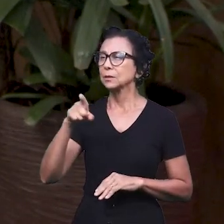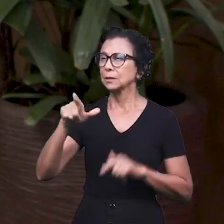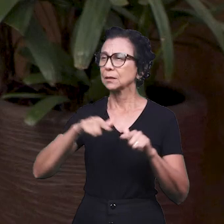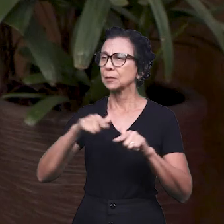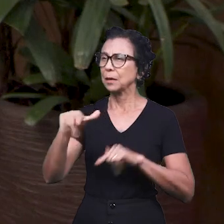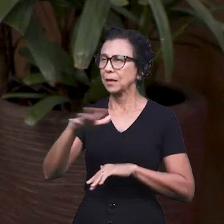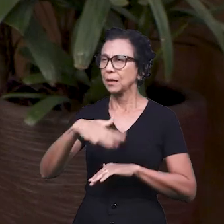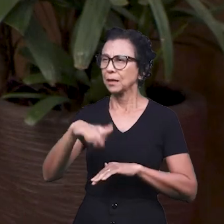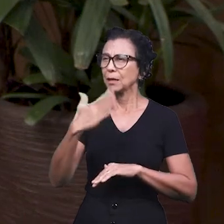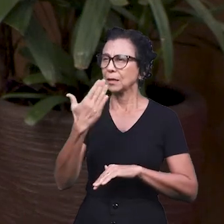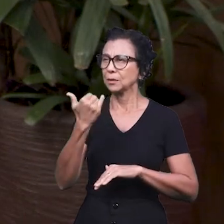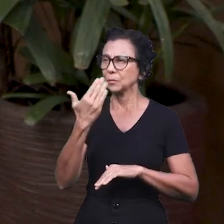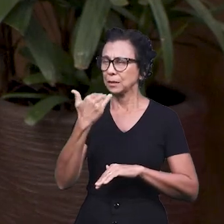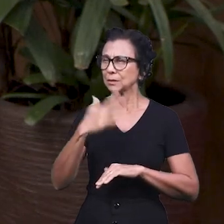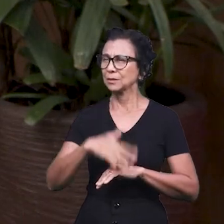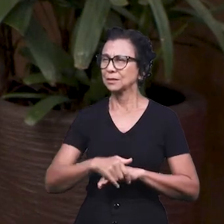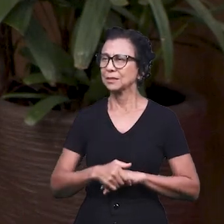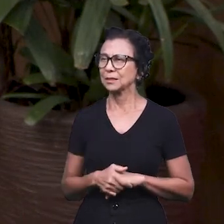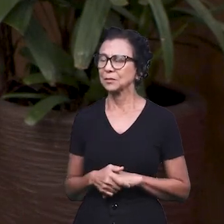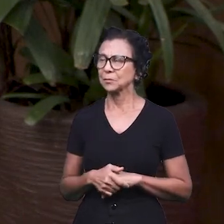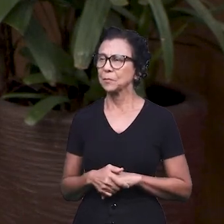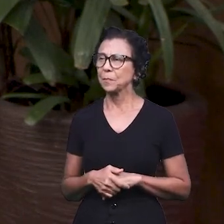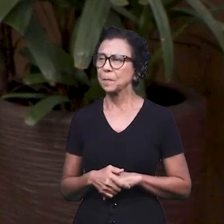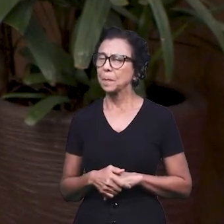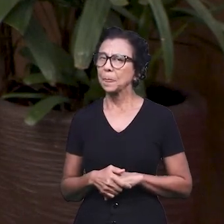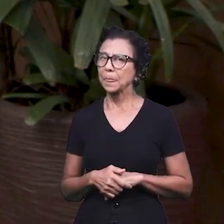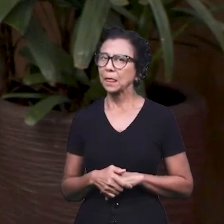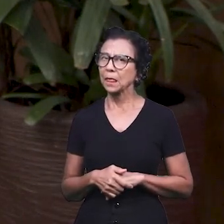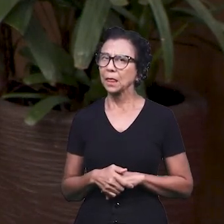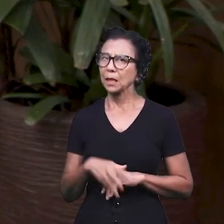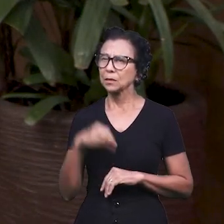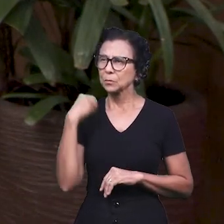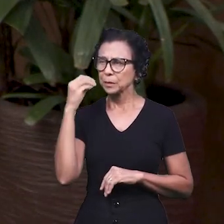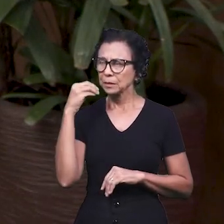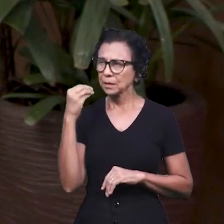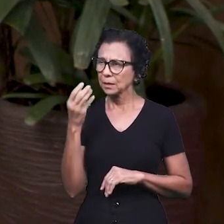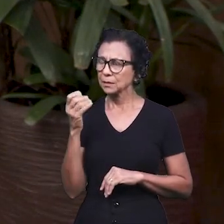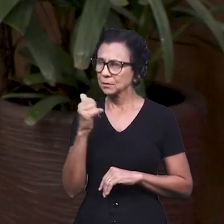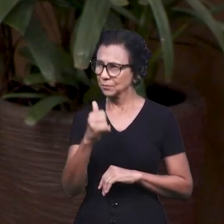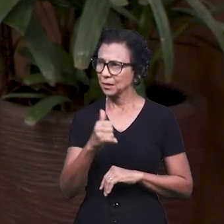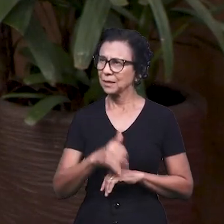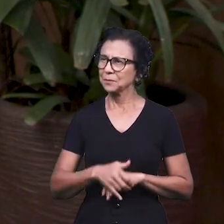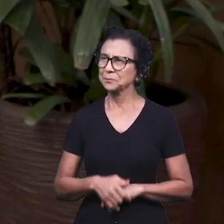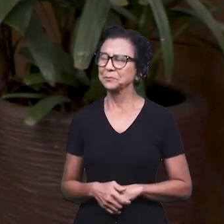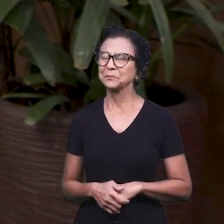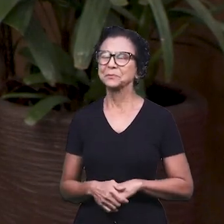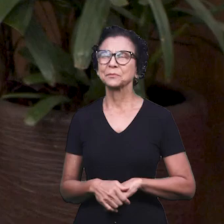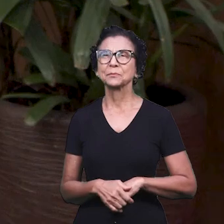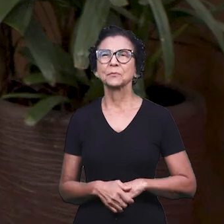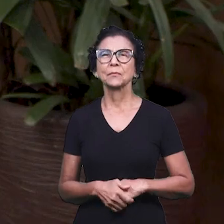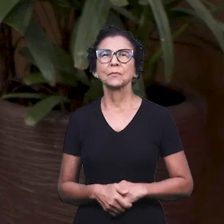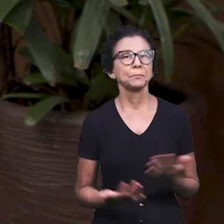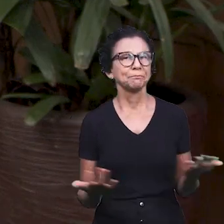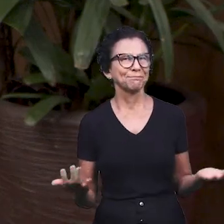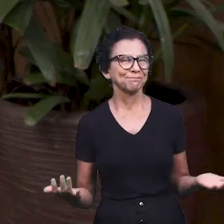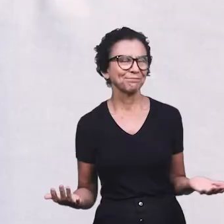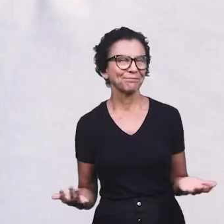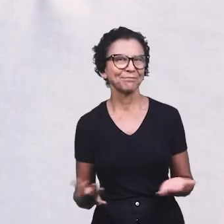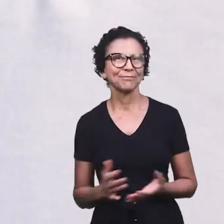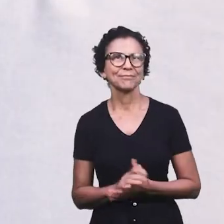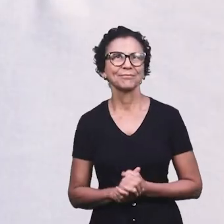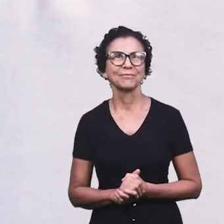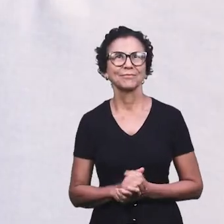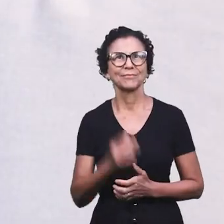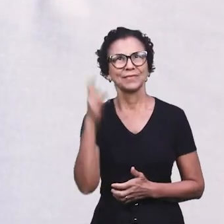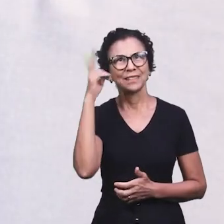com alimentos, né? Conta para nós um pouco, que isso vai inspirar certamente aquele que está nos assistindo.